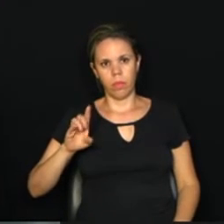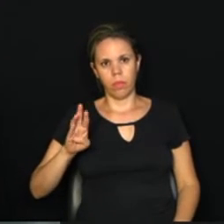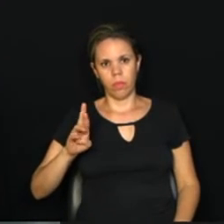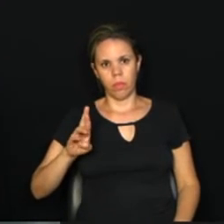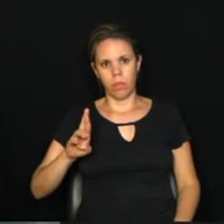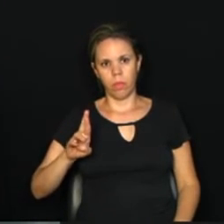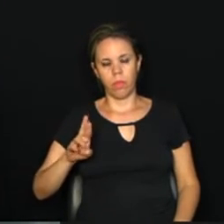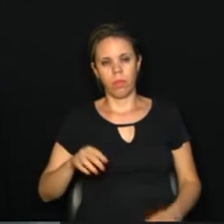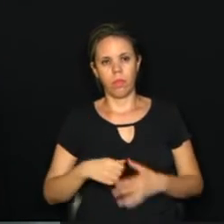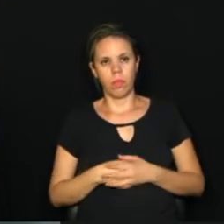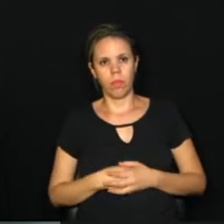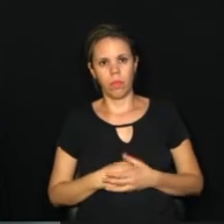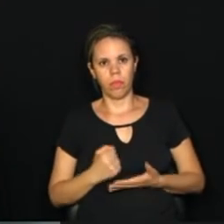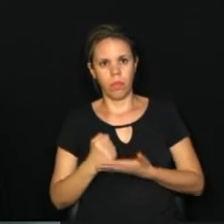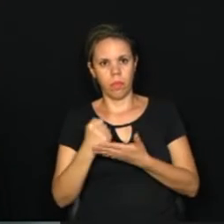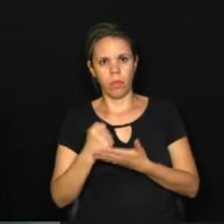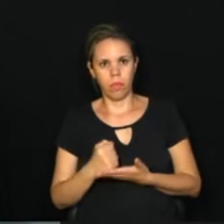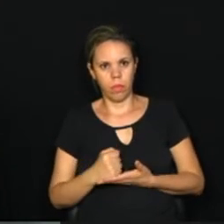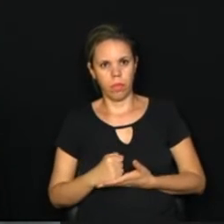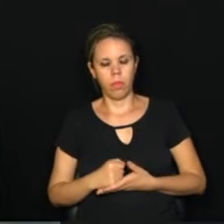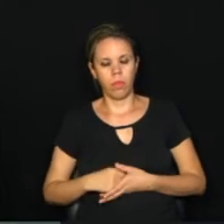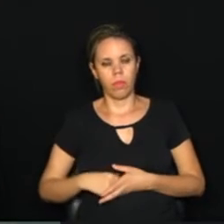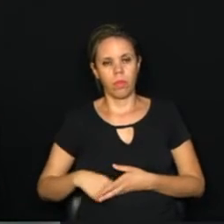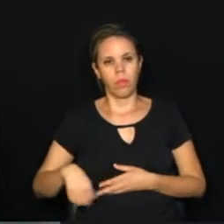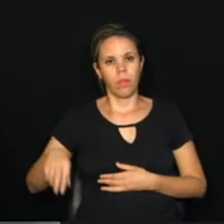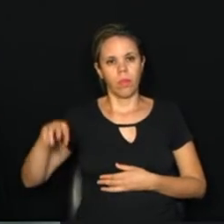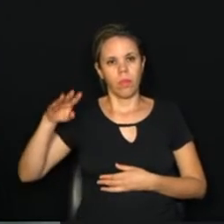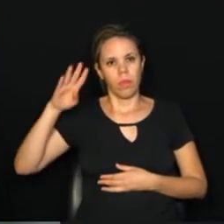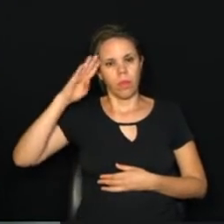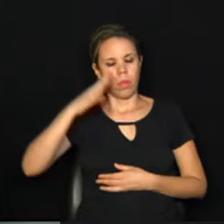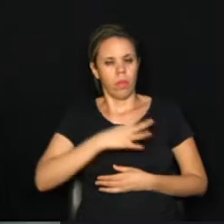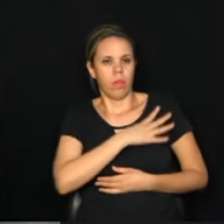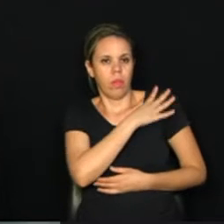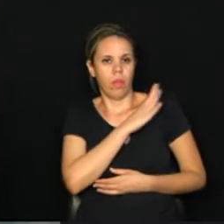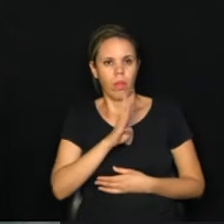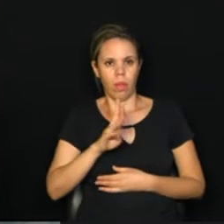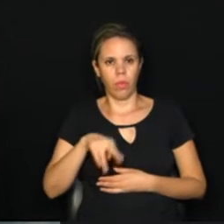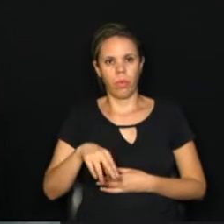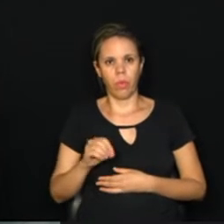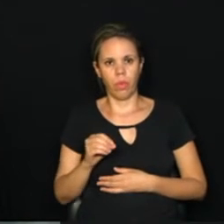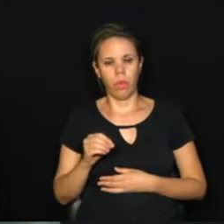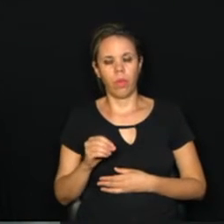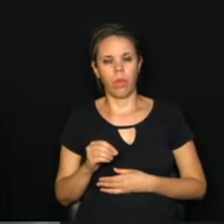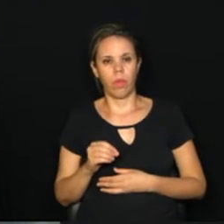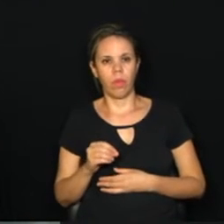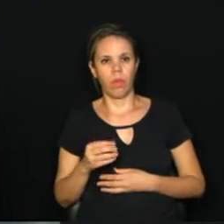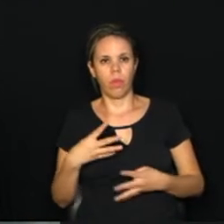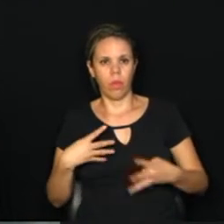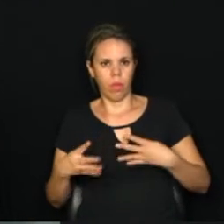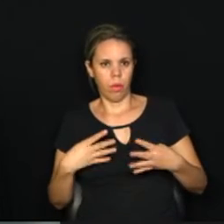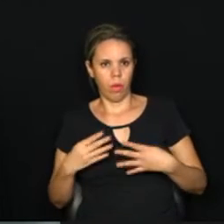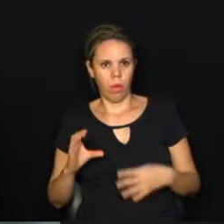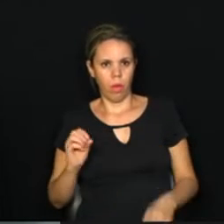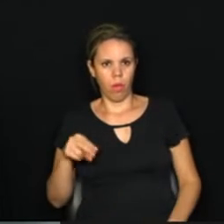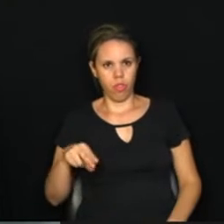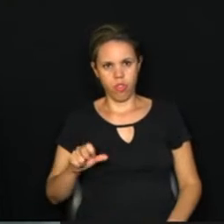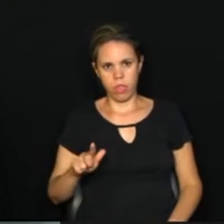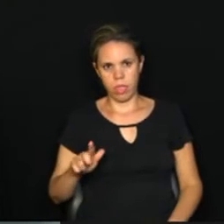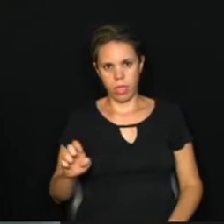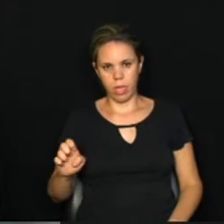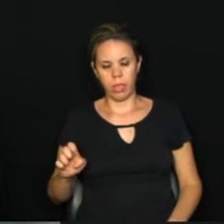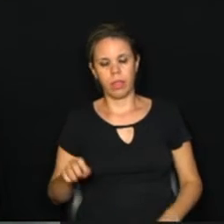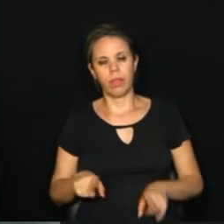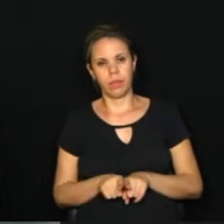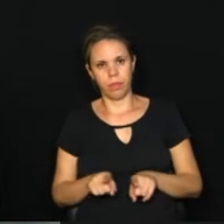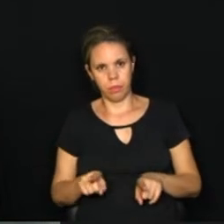bastante também, o Tenente Bruno, e o CONSEG de Barão Geraldo. O CONSEG